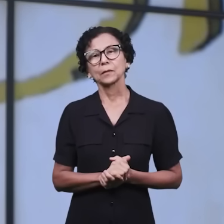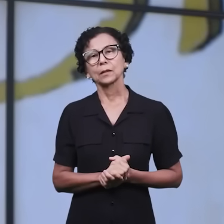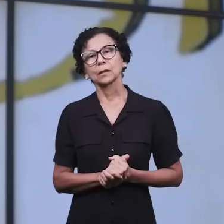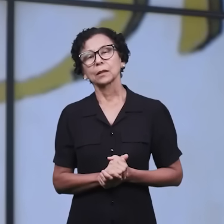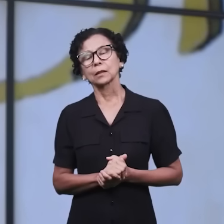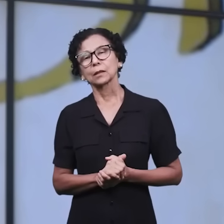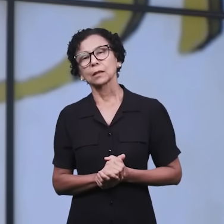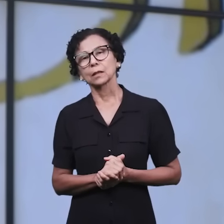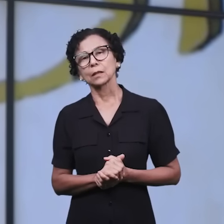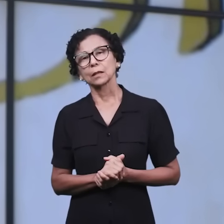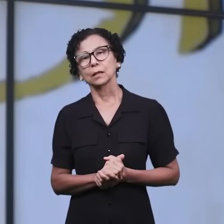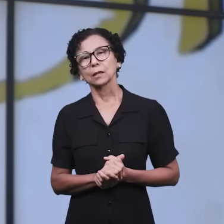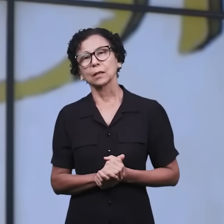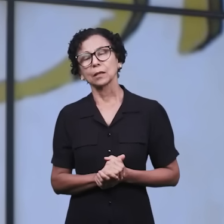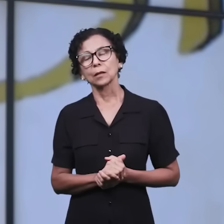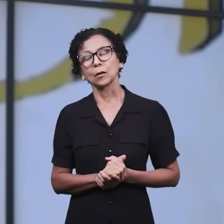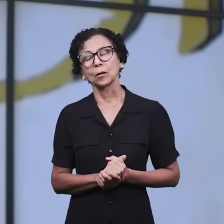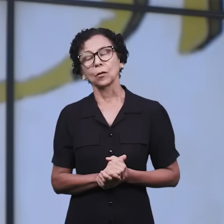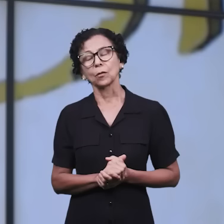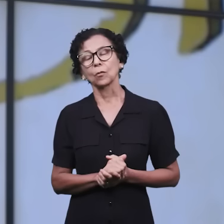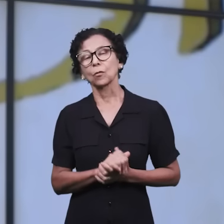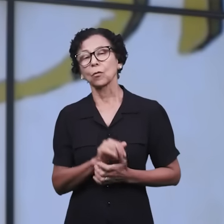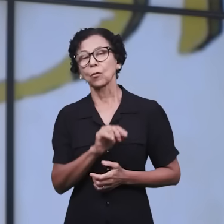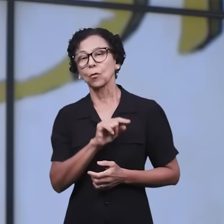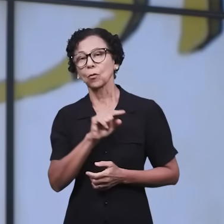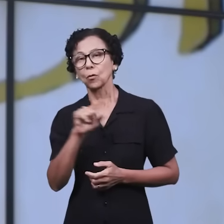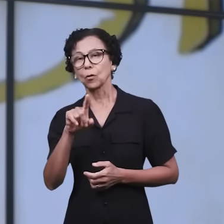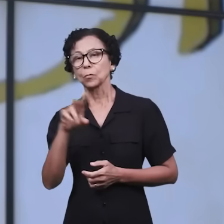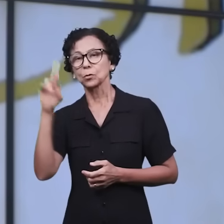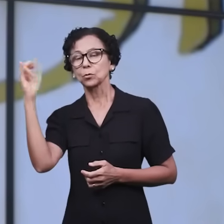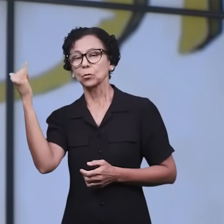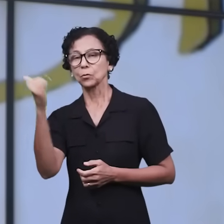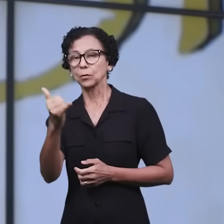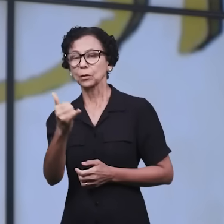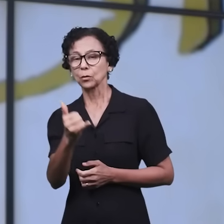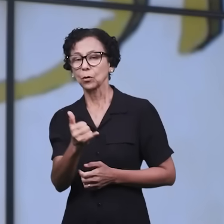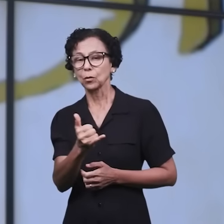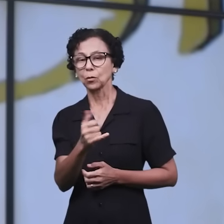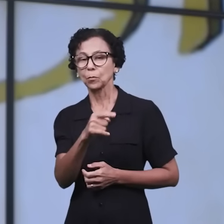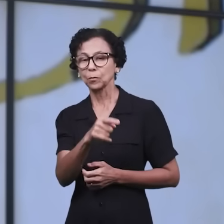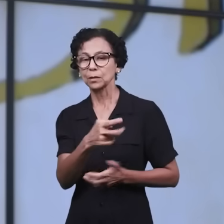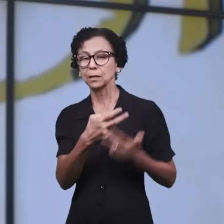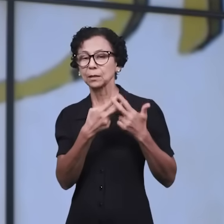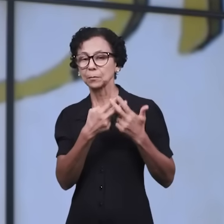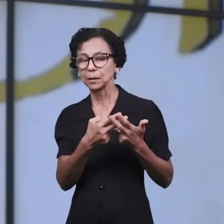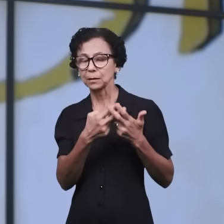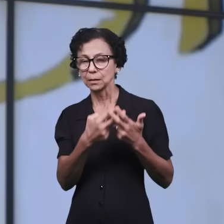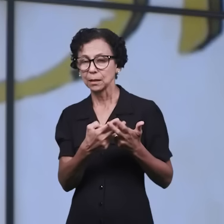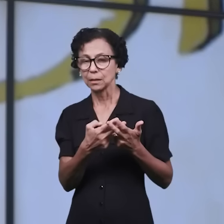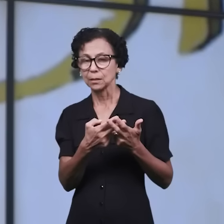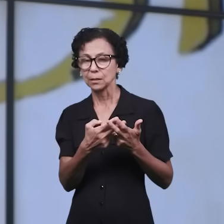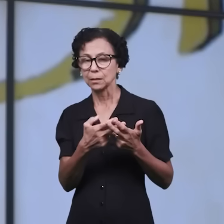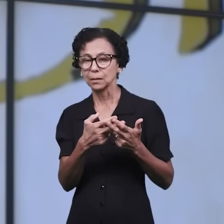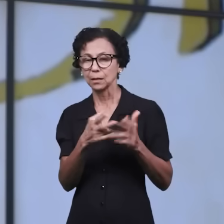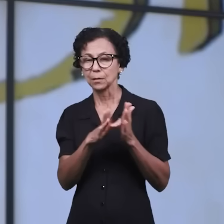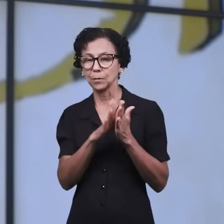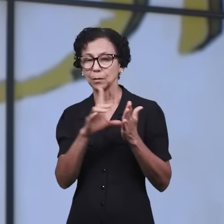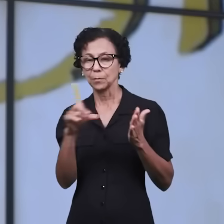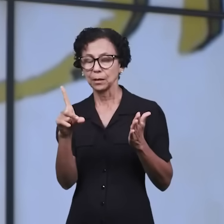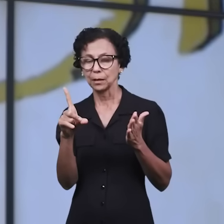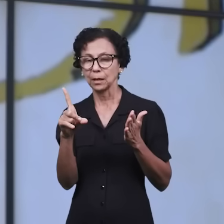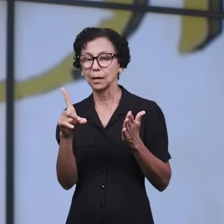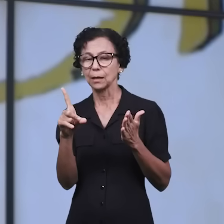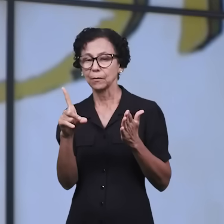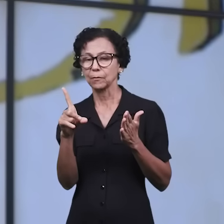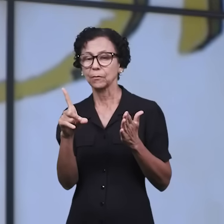te guardarei na hora da tentação que há de vir sobre todo mundo. Então, aquilo que, daqueles que habitam sobre a terra, que